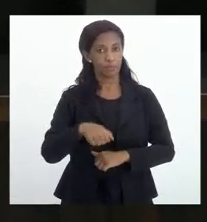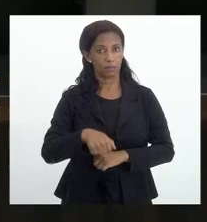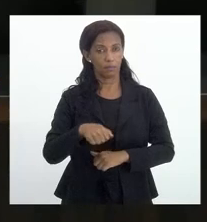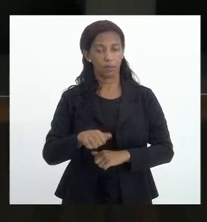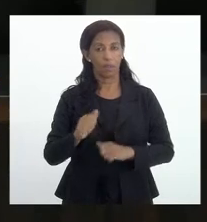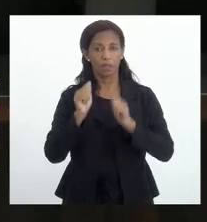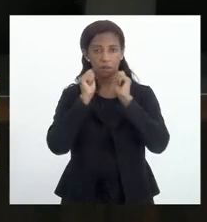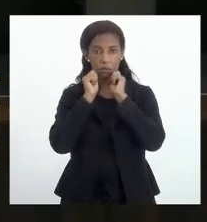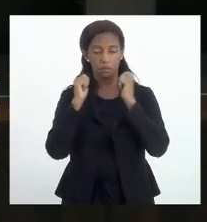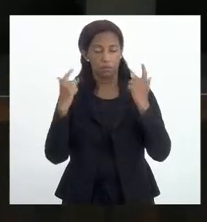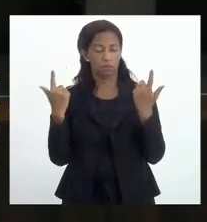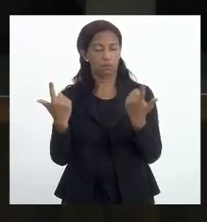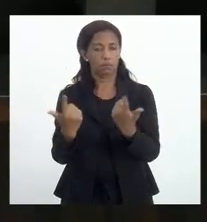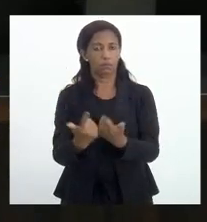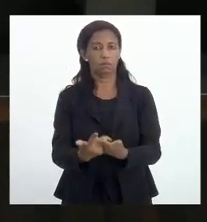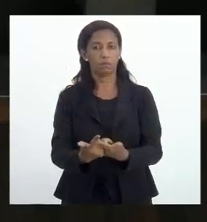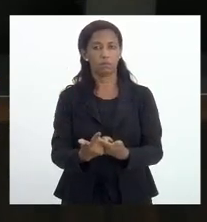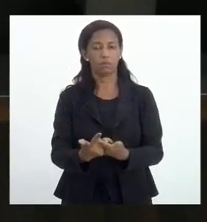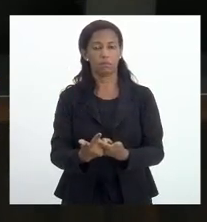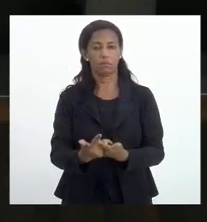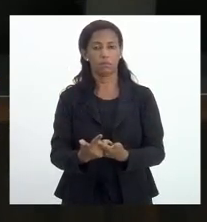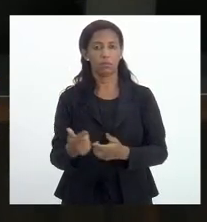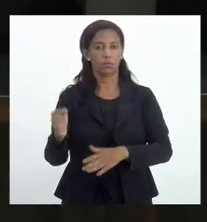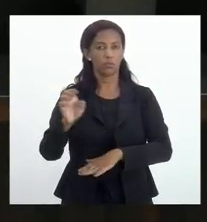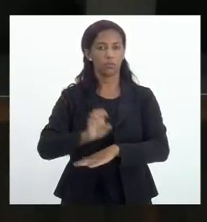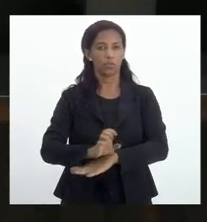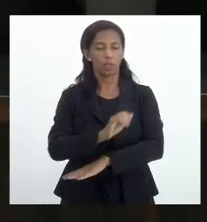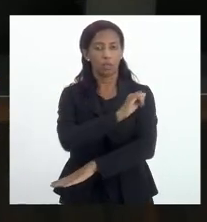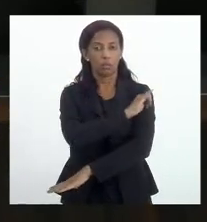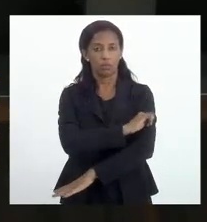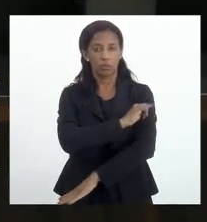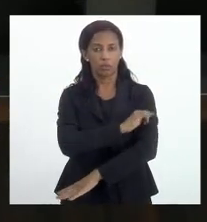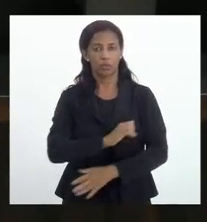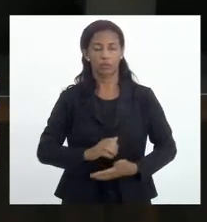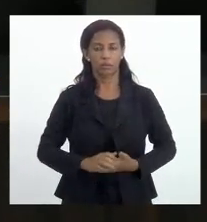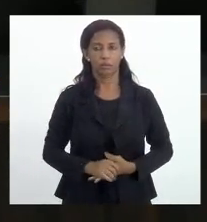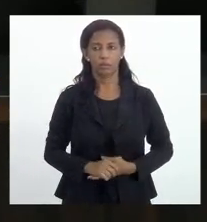da Assembleia Legislativa do Estado do Rio de Janeiro.